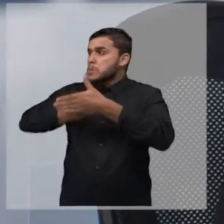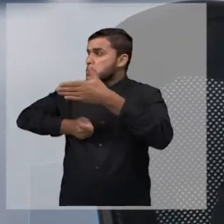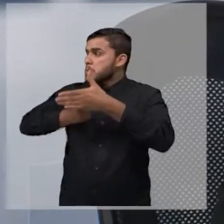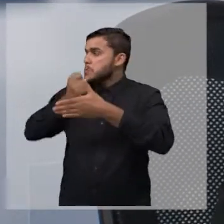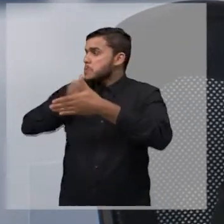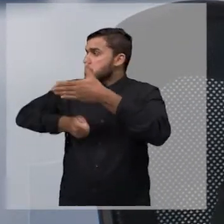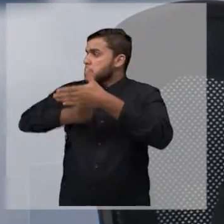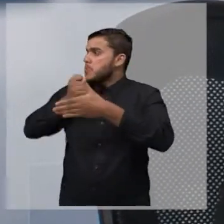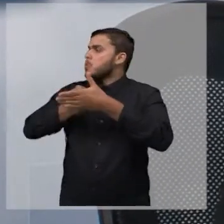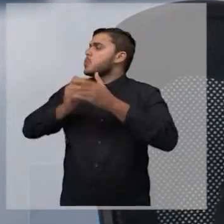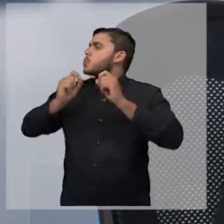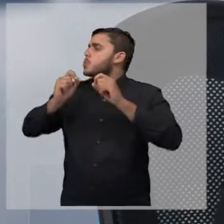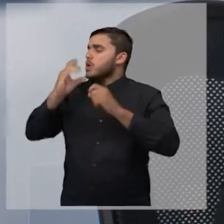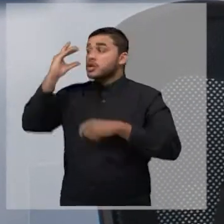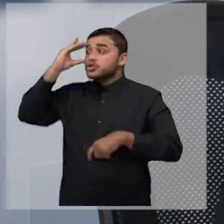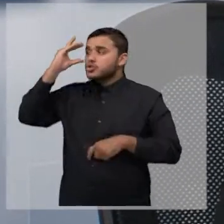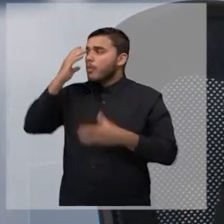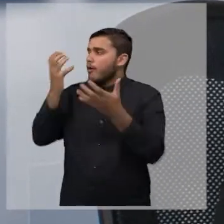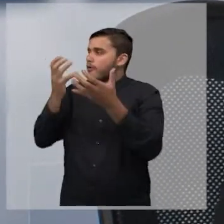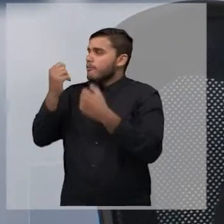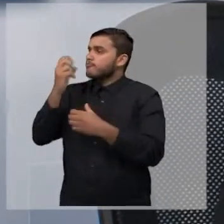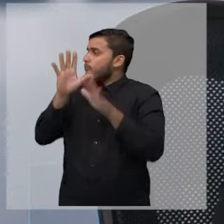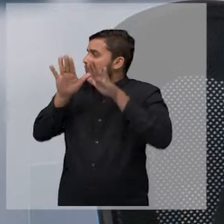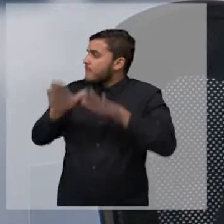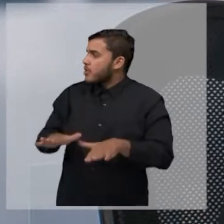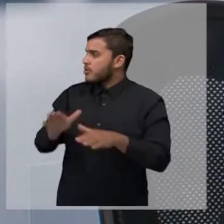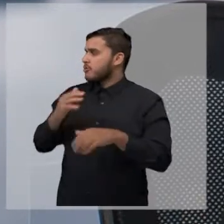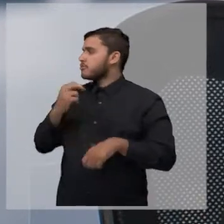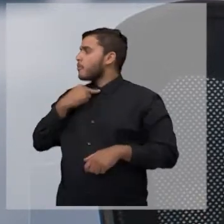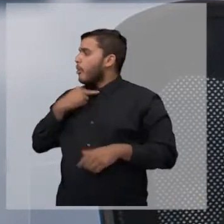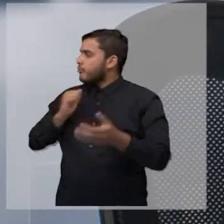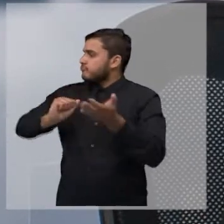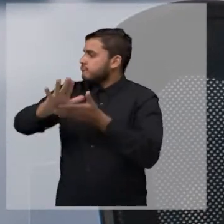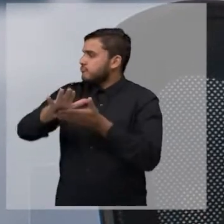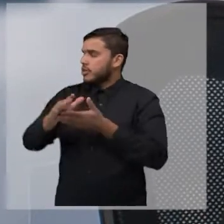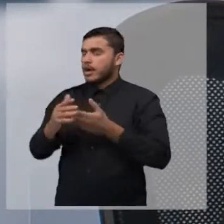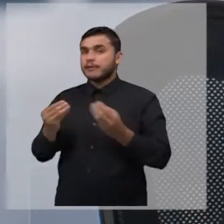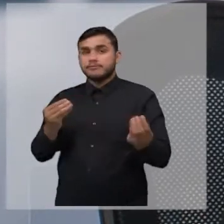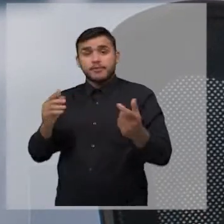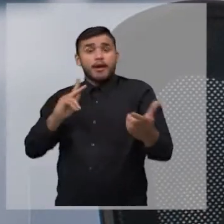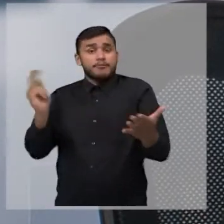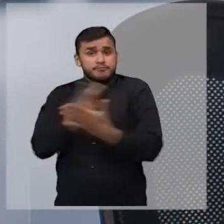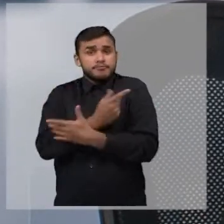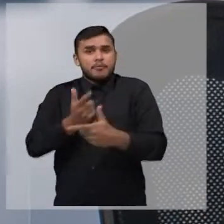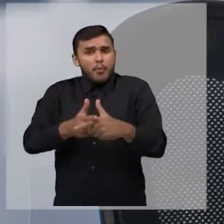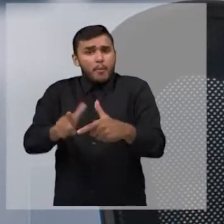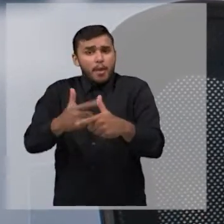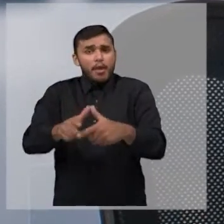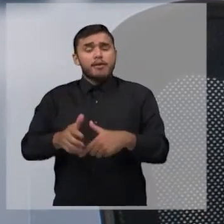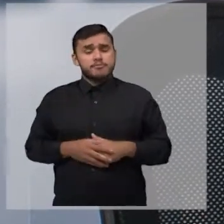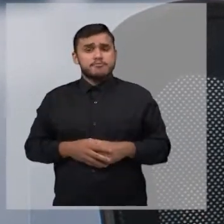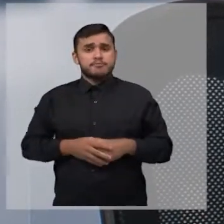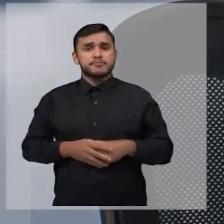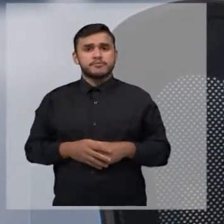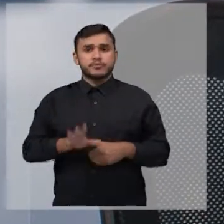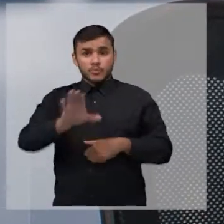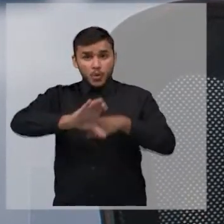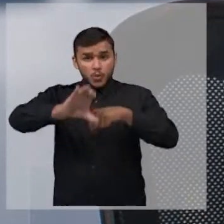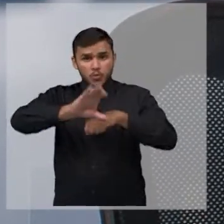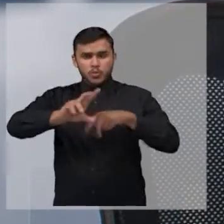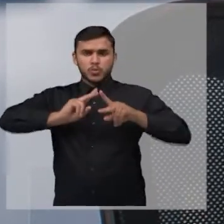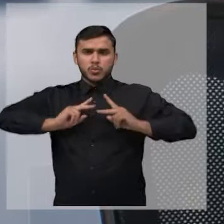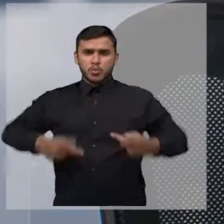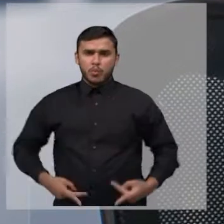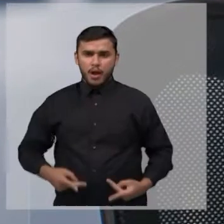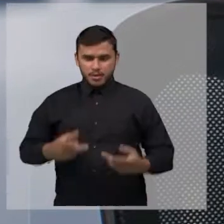muito visados negativamente. E, de alguma maneira, para sintetizar e finalizar, os cursos de humanas